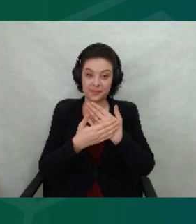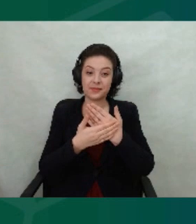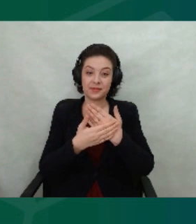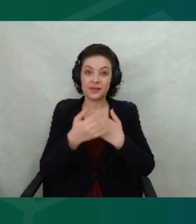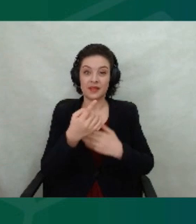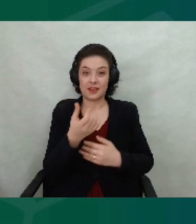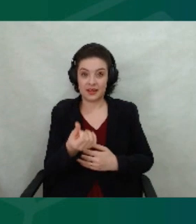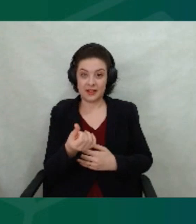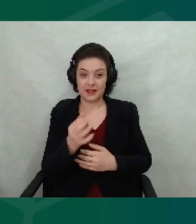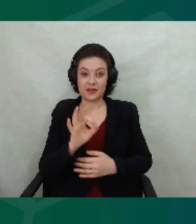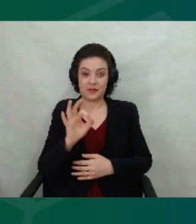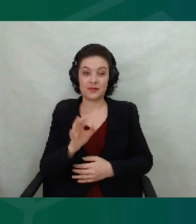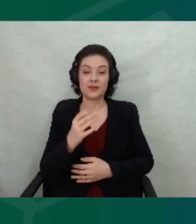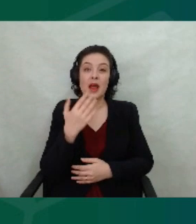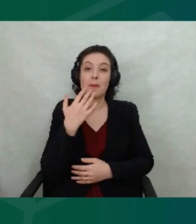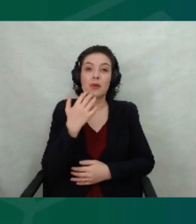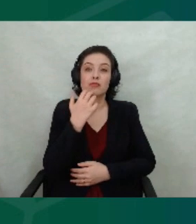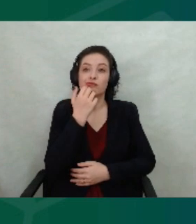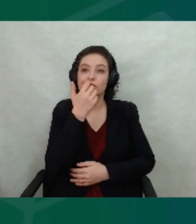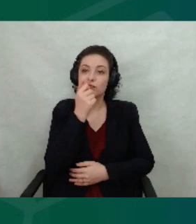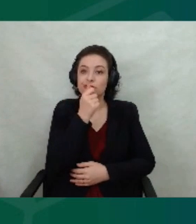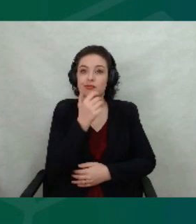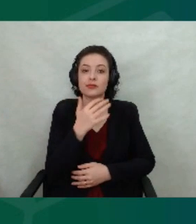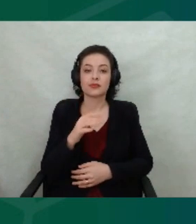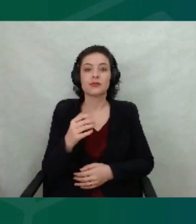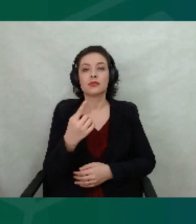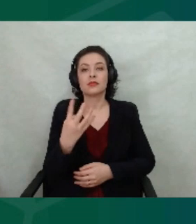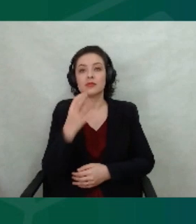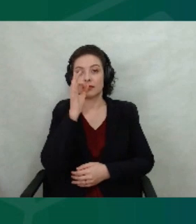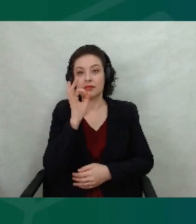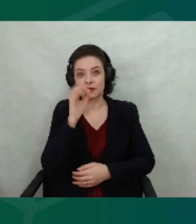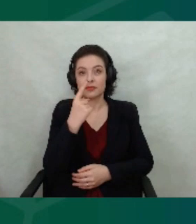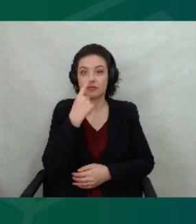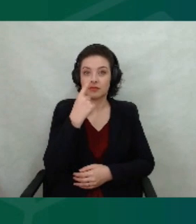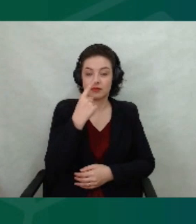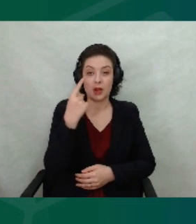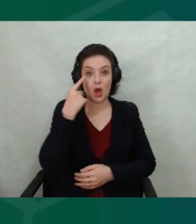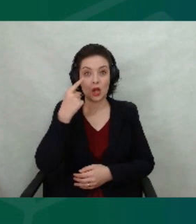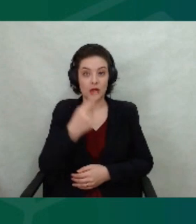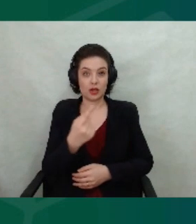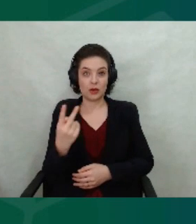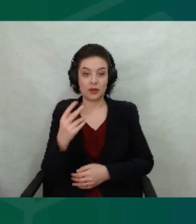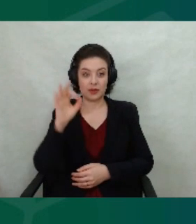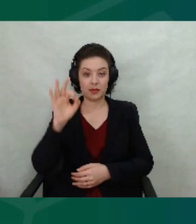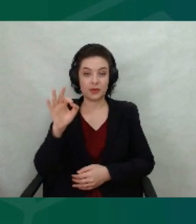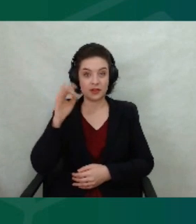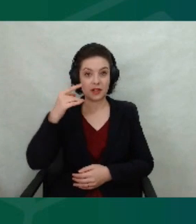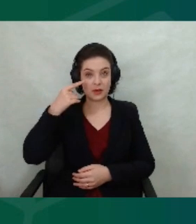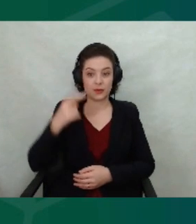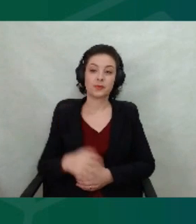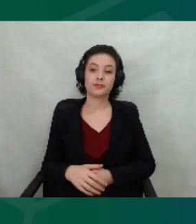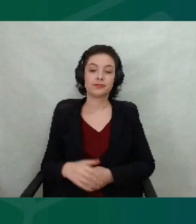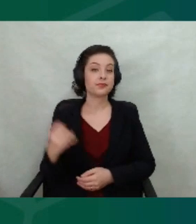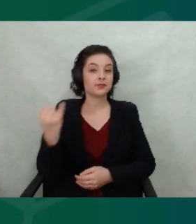16% na boca, 14% no nariz e os olhos 12%. Então, é importante a gente pensar na questão